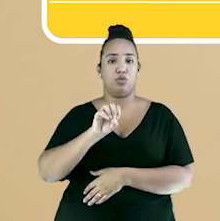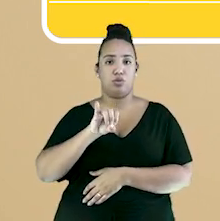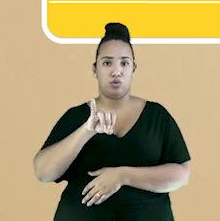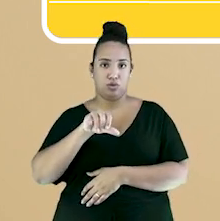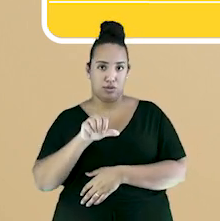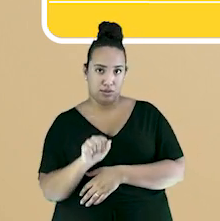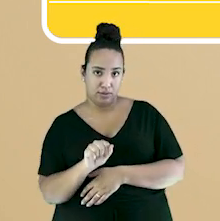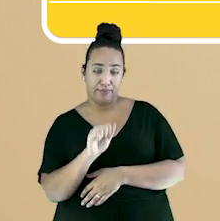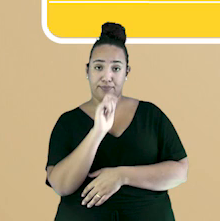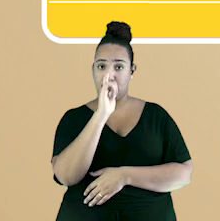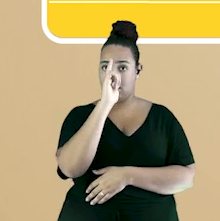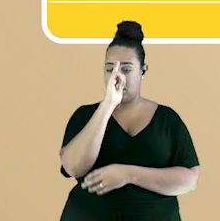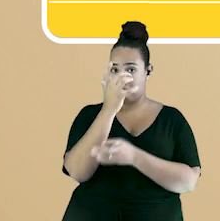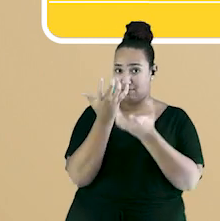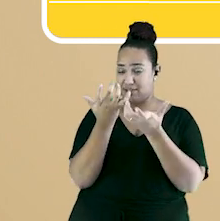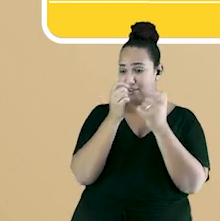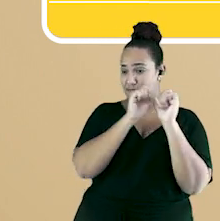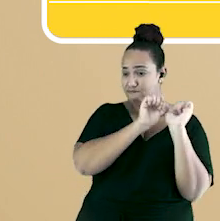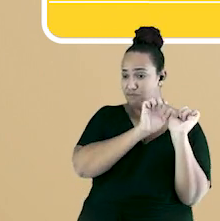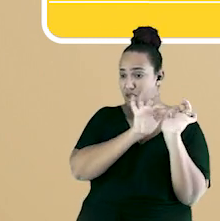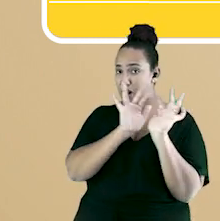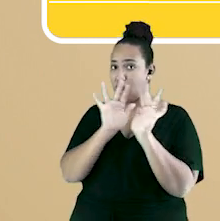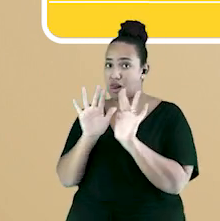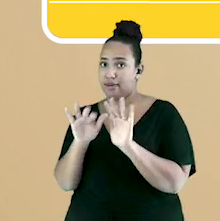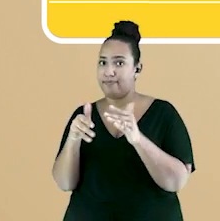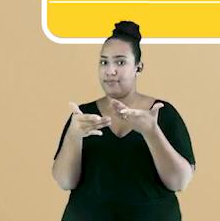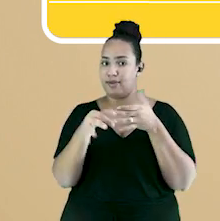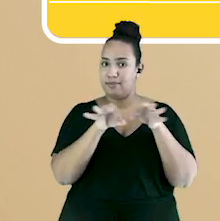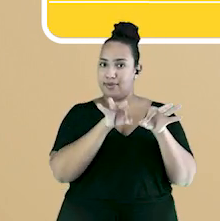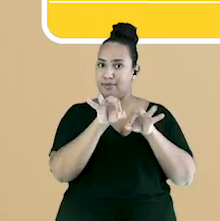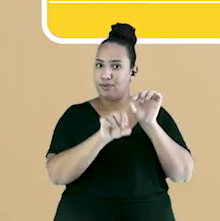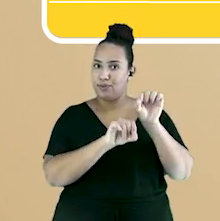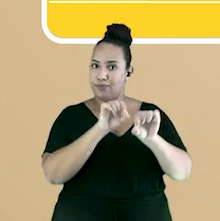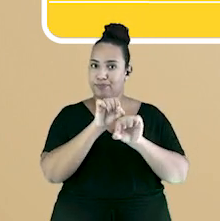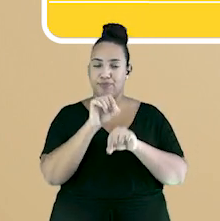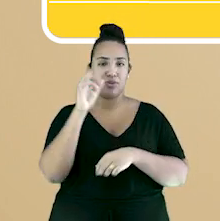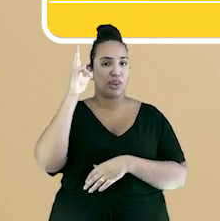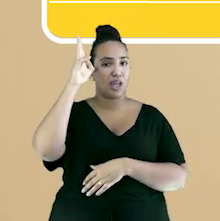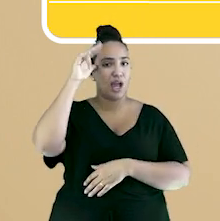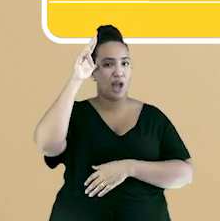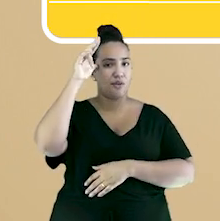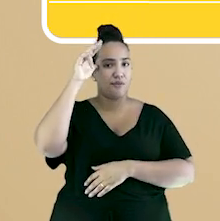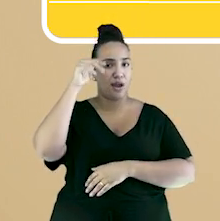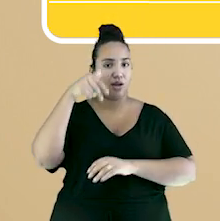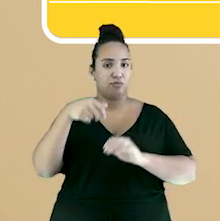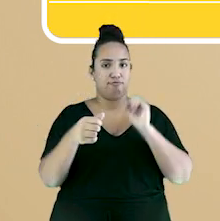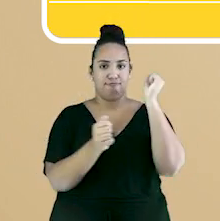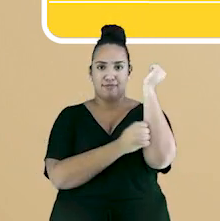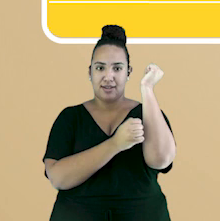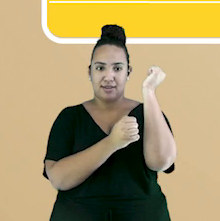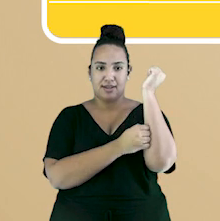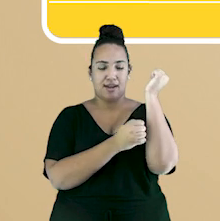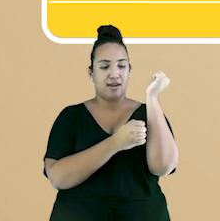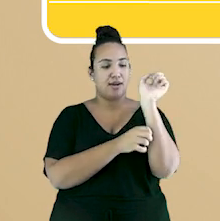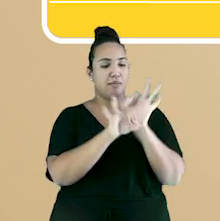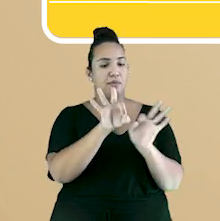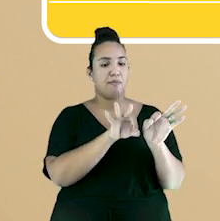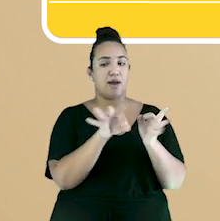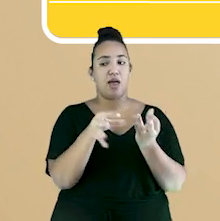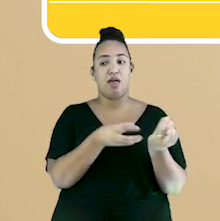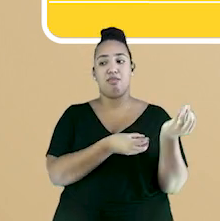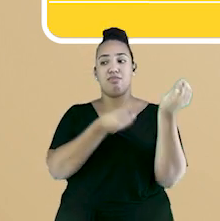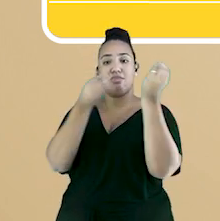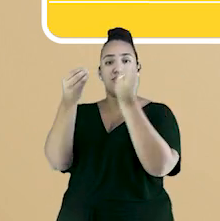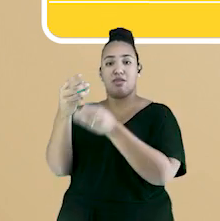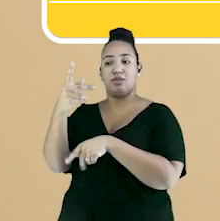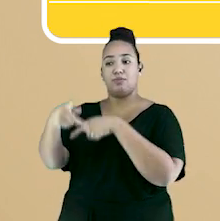tentavam a todo custo atacar a cidade de Troia, bolaram um plano de construir um imenso cavalo de madeira para entregá-los como presente de